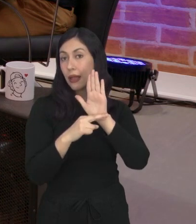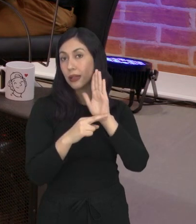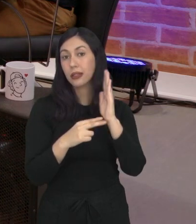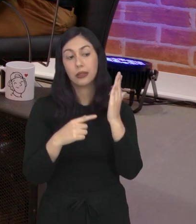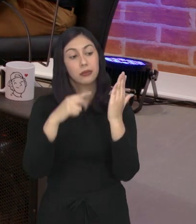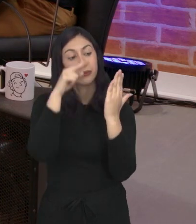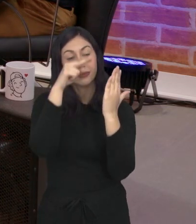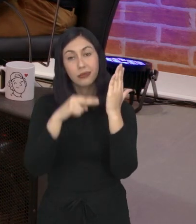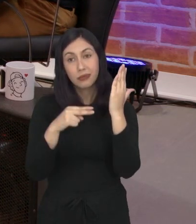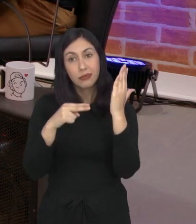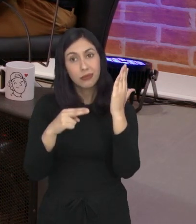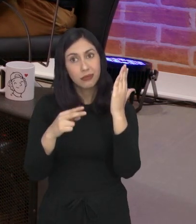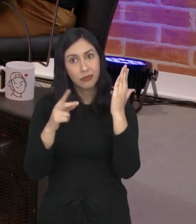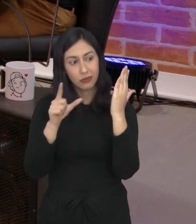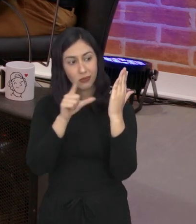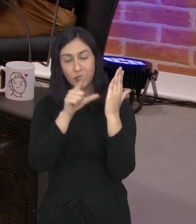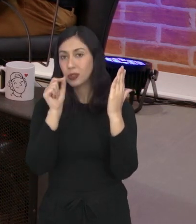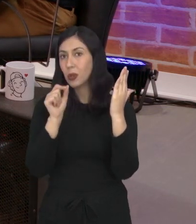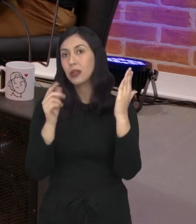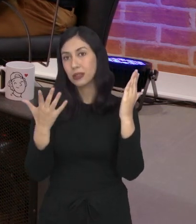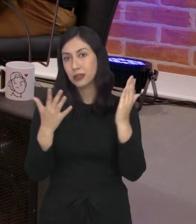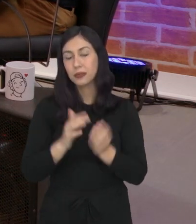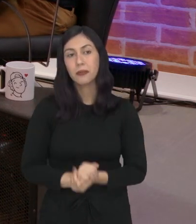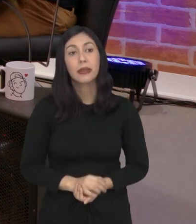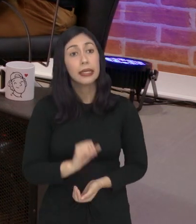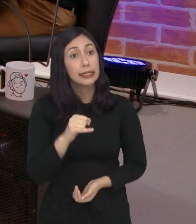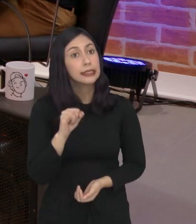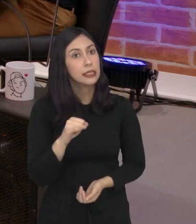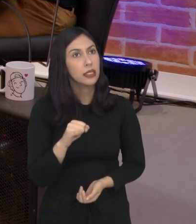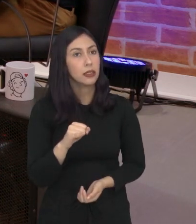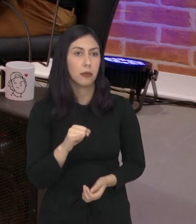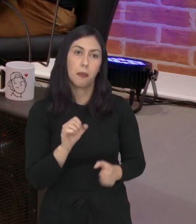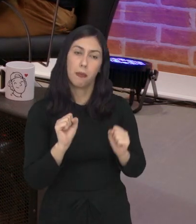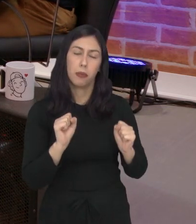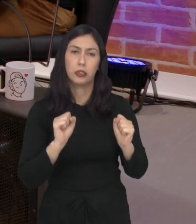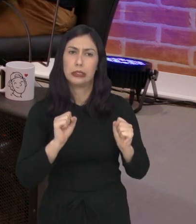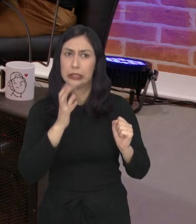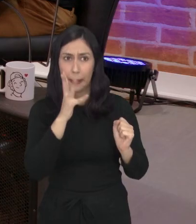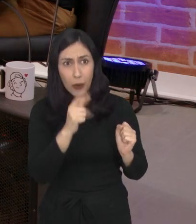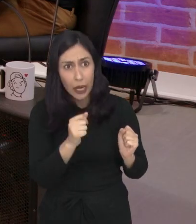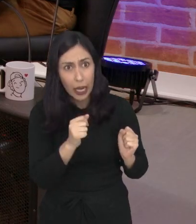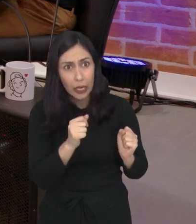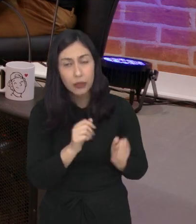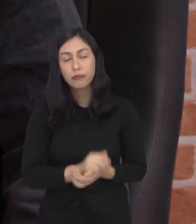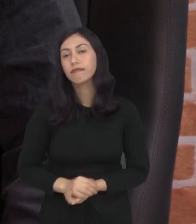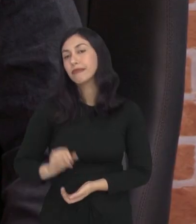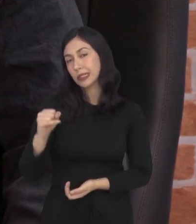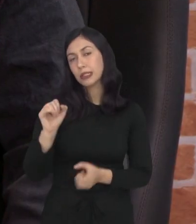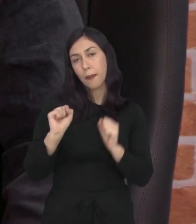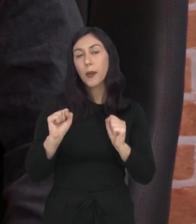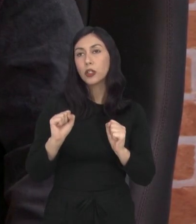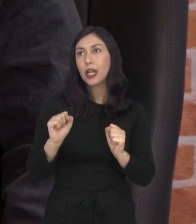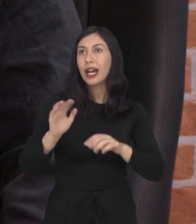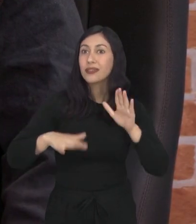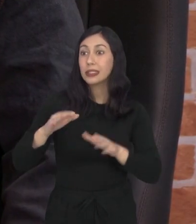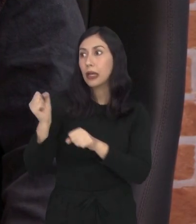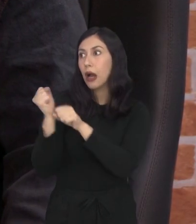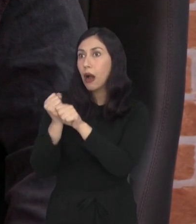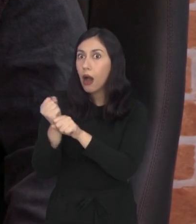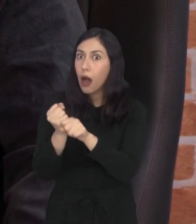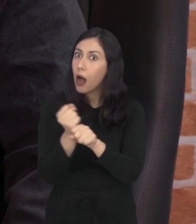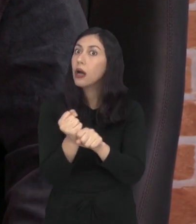anos. Pode. Eu já joguei mesa de anos. Tem uma mesa que eu tô jogando que tem 3 anos que estamos jogando. Entre amigos, assim. Sempre que dá, a gente